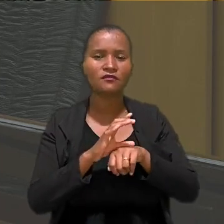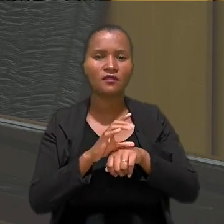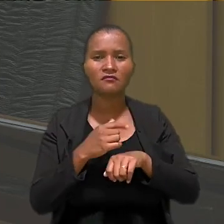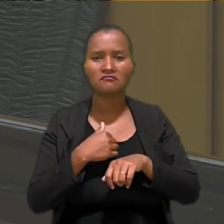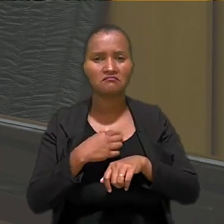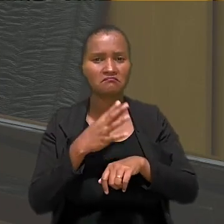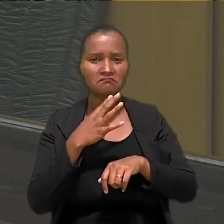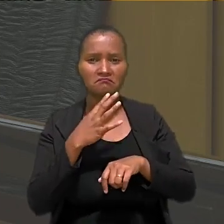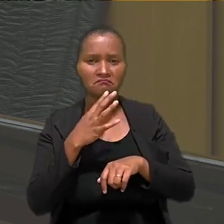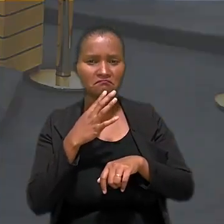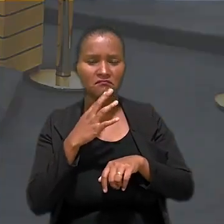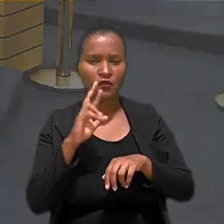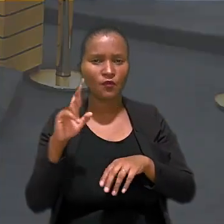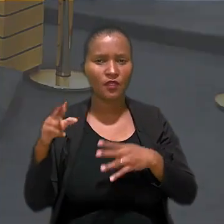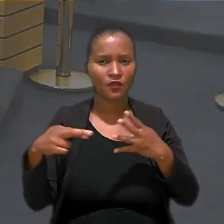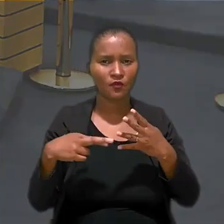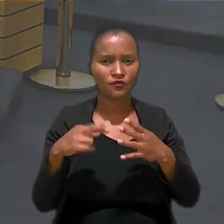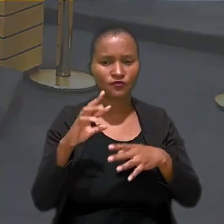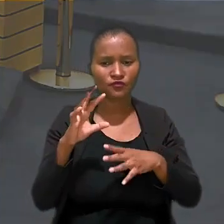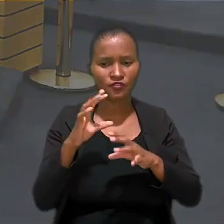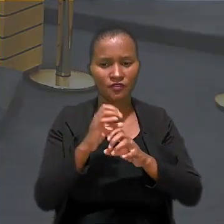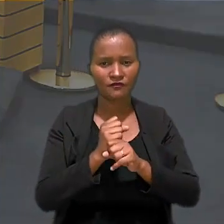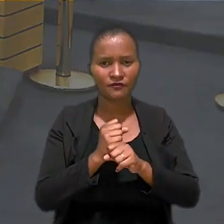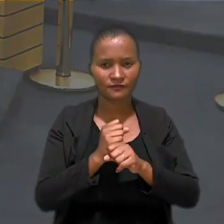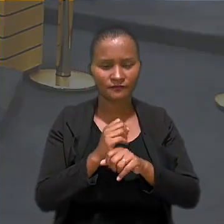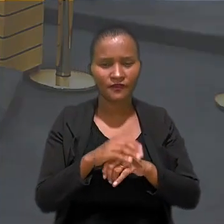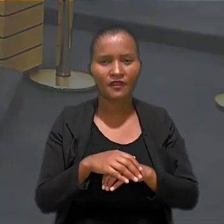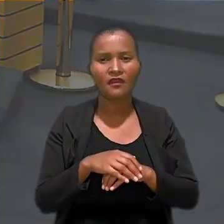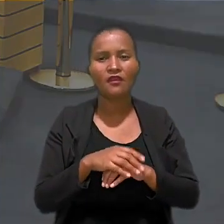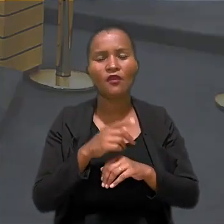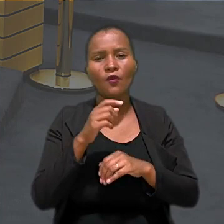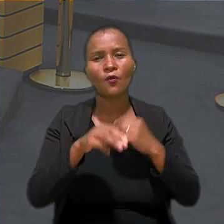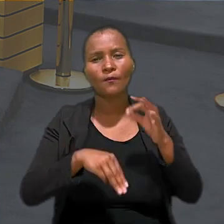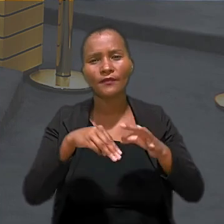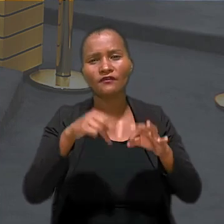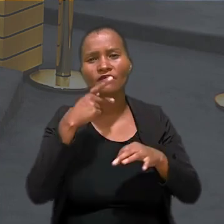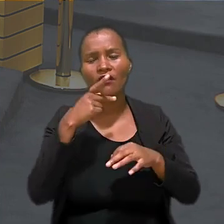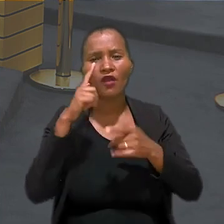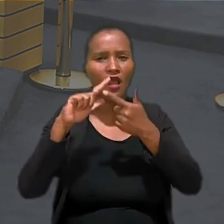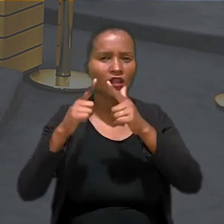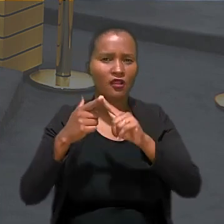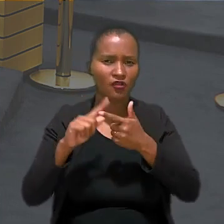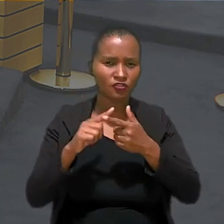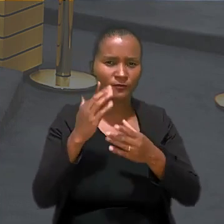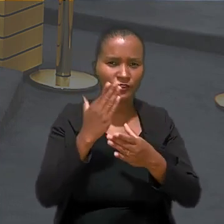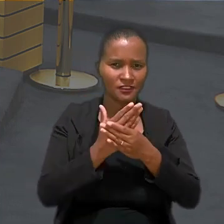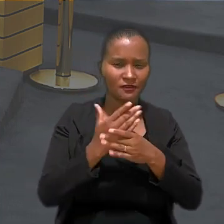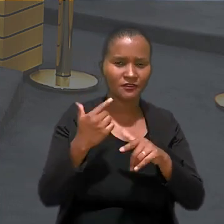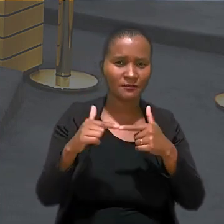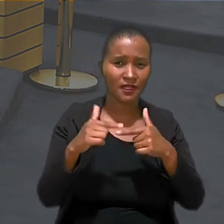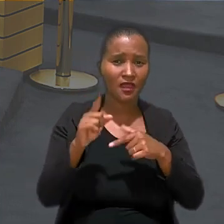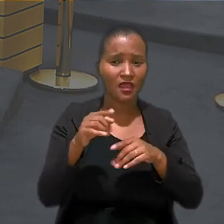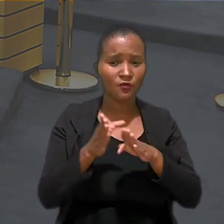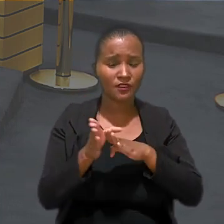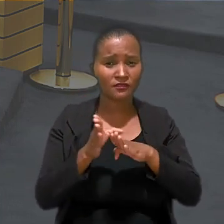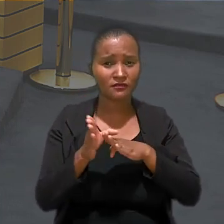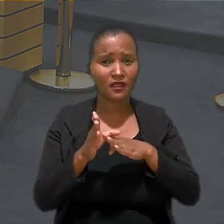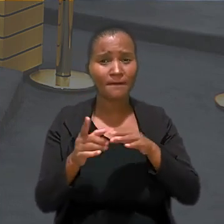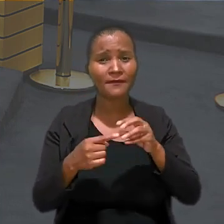estou conhecendo o recurso em revista. O ministro explicou que a lógica processual trabalhista é orientada pelos princípios